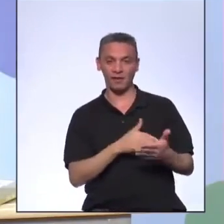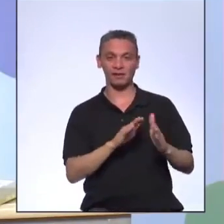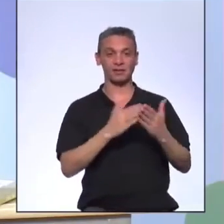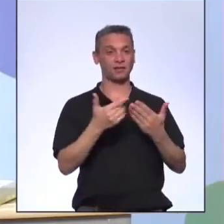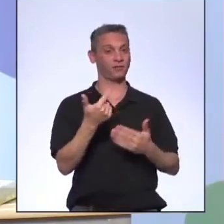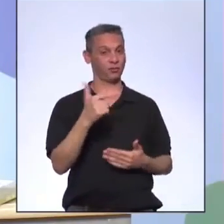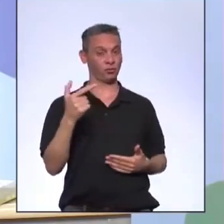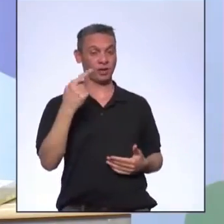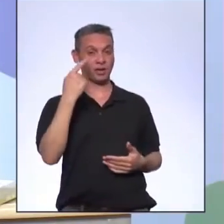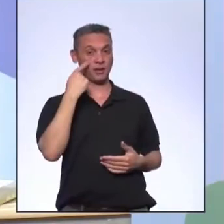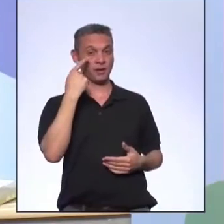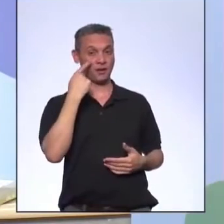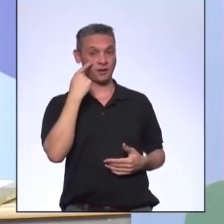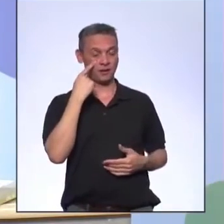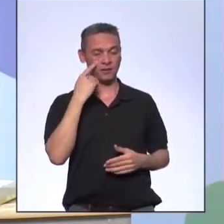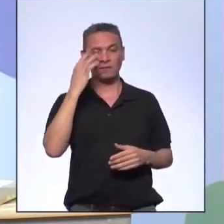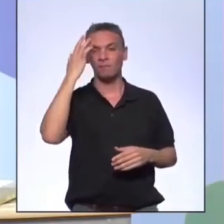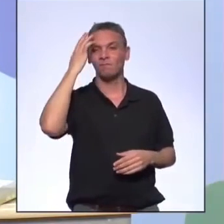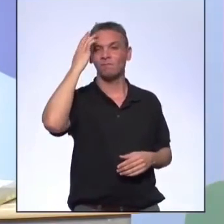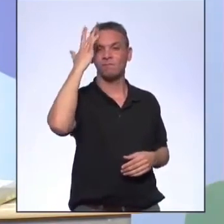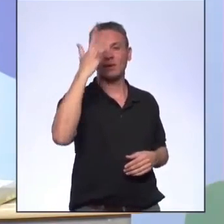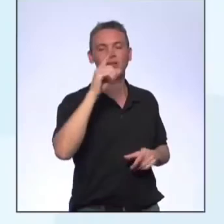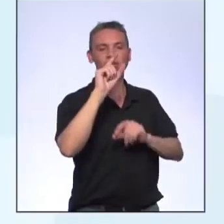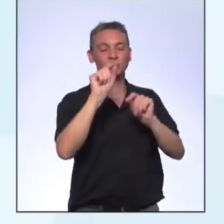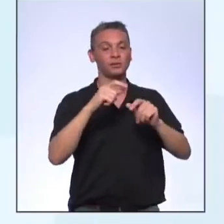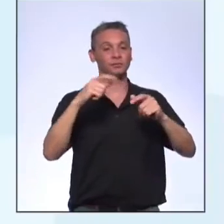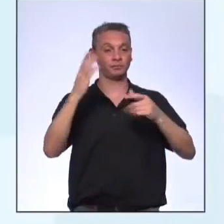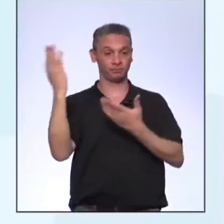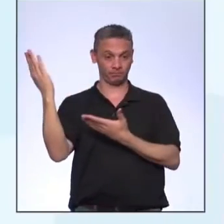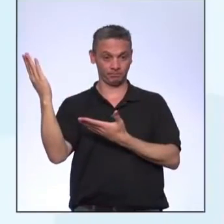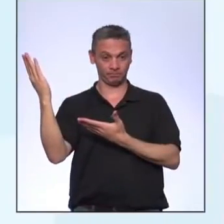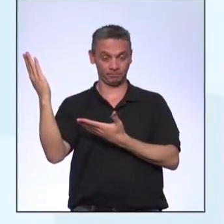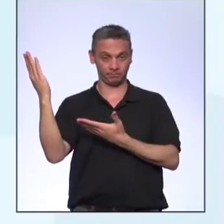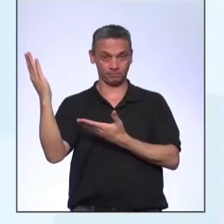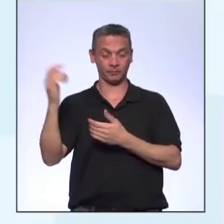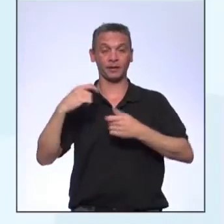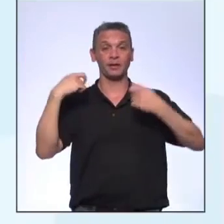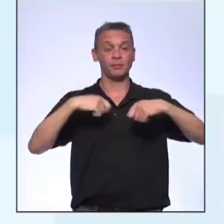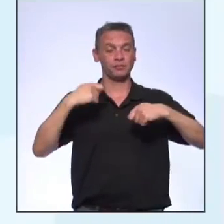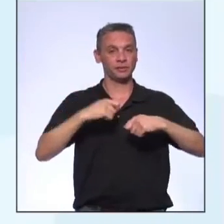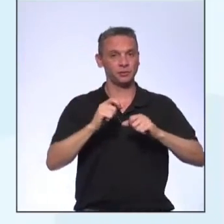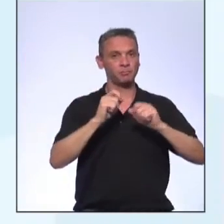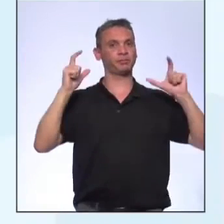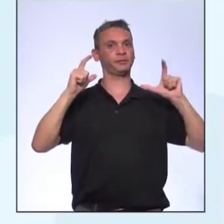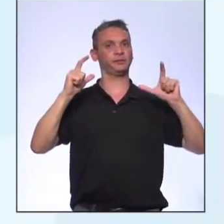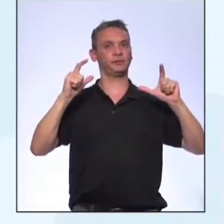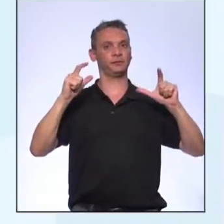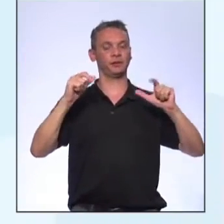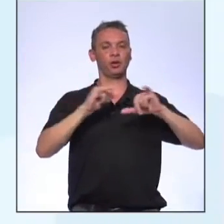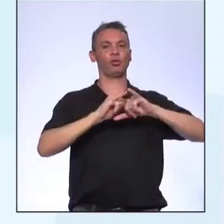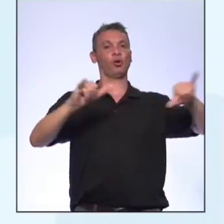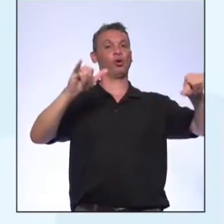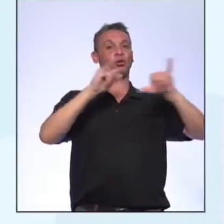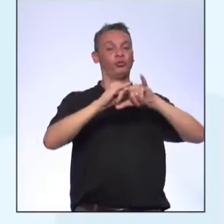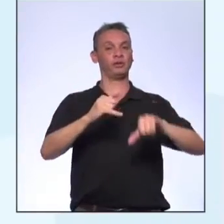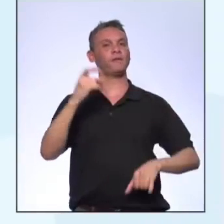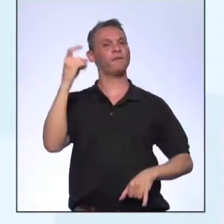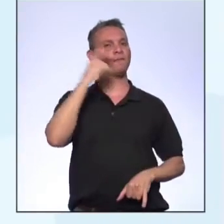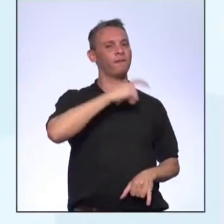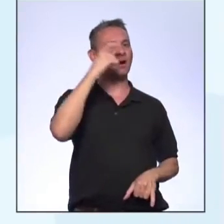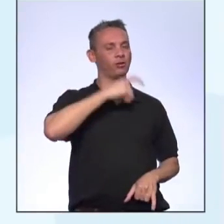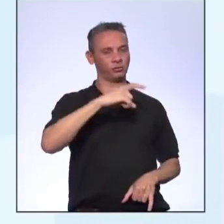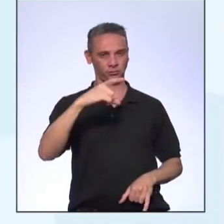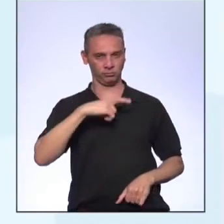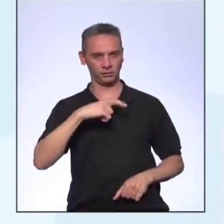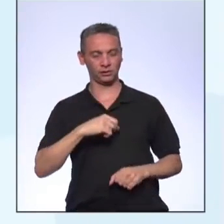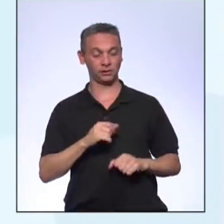gente vai trabalhar com esse que é mais fácil. É preciso estar atento às fake news, principalmente nesse momento de pandemia. Existe